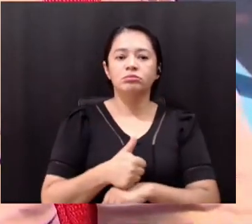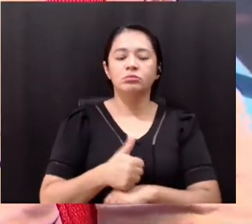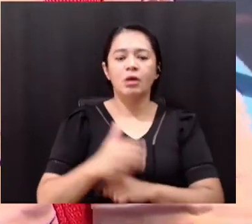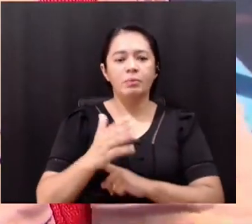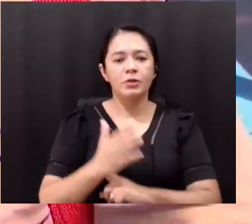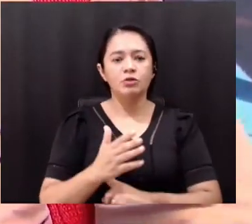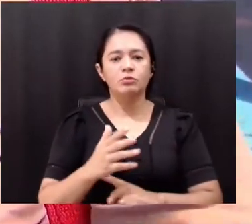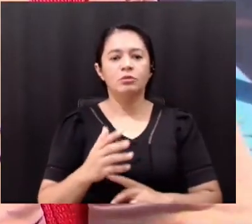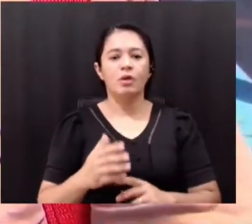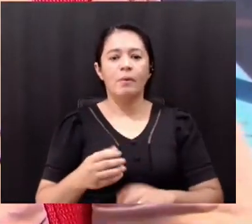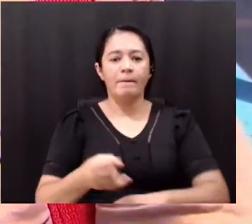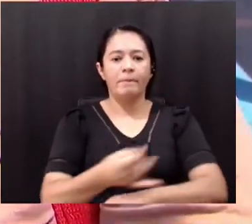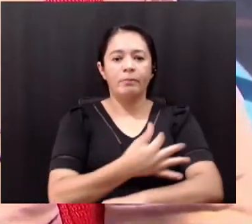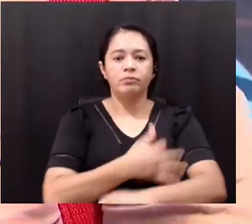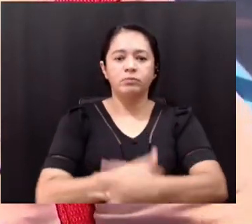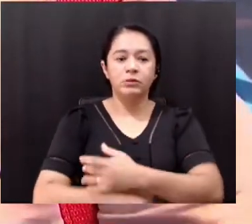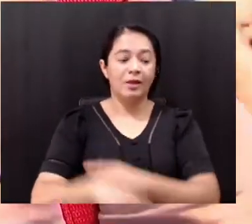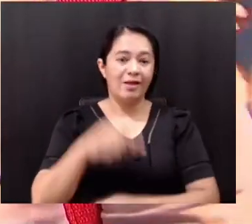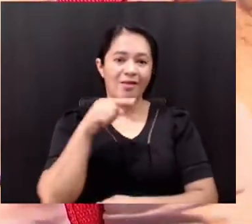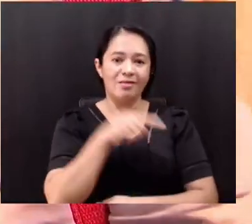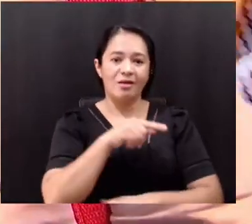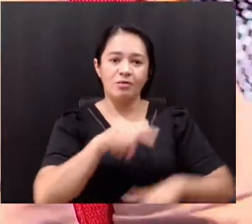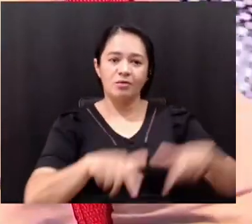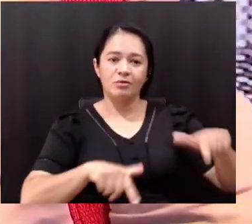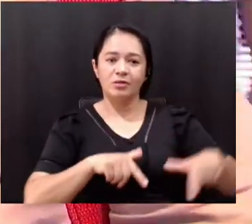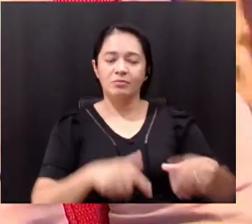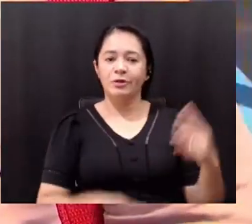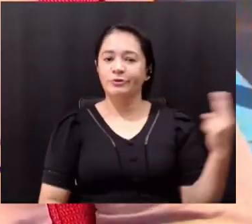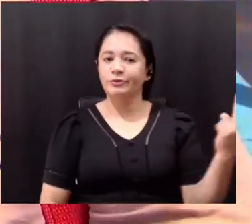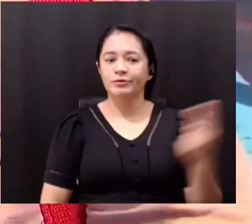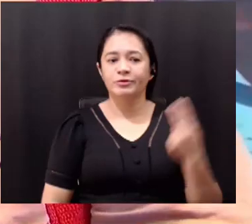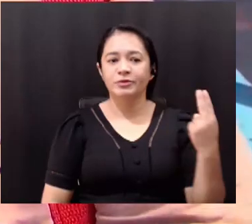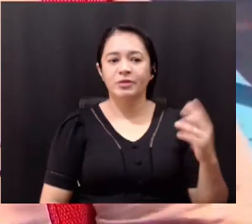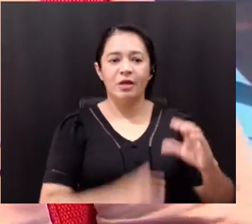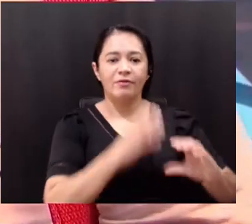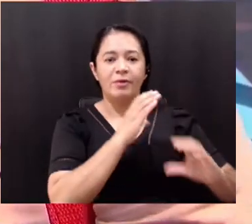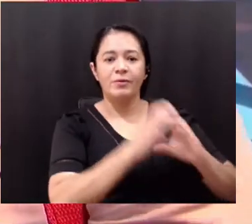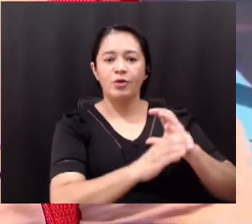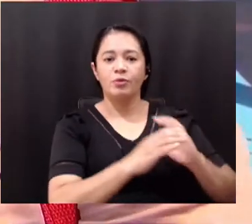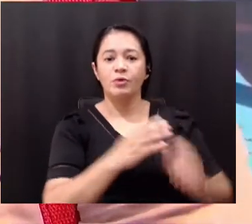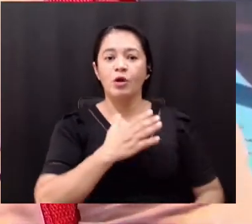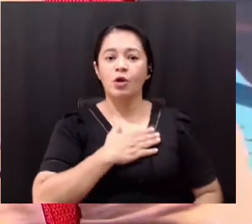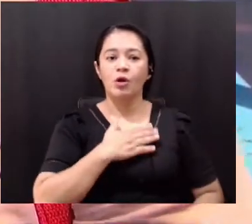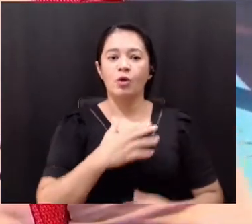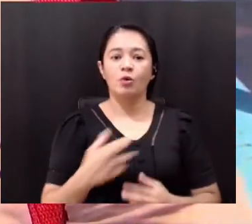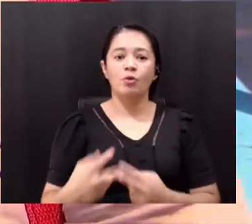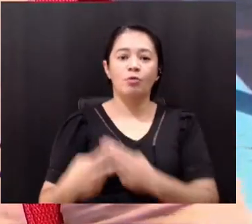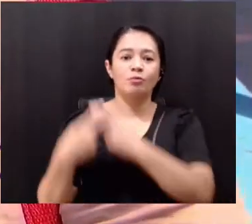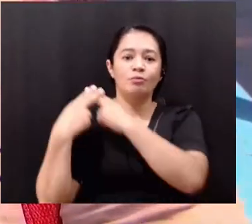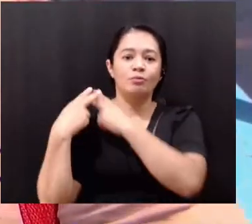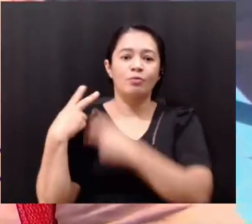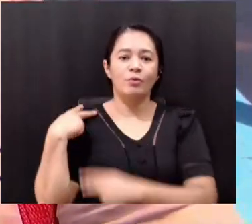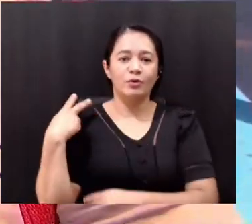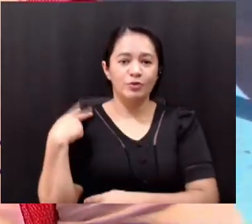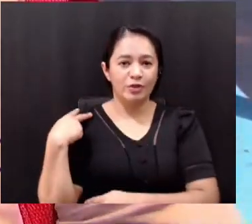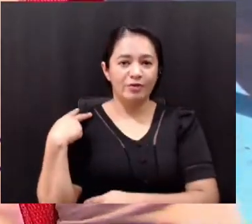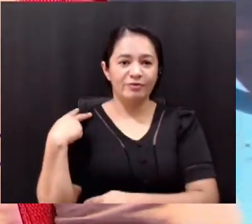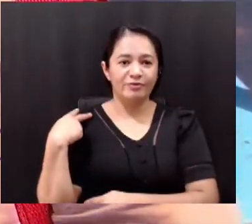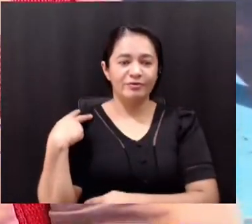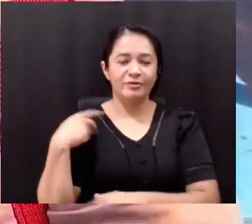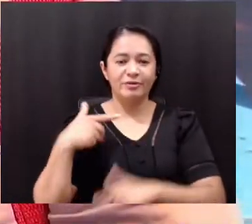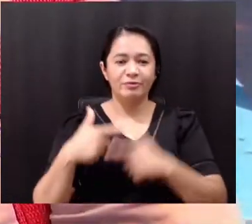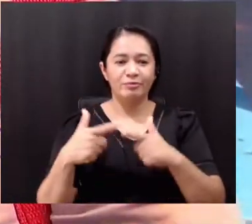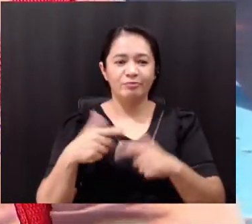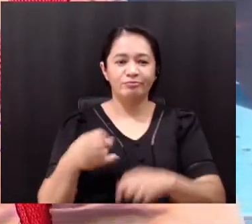no trabalho. Não conseguia me comunicar com meu chefe e isso me gerou problema emocional. E